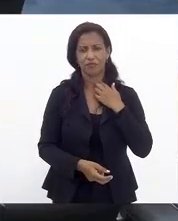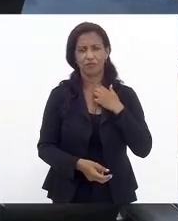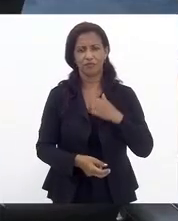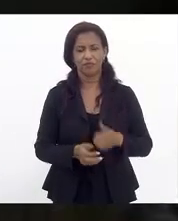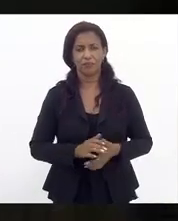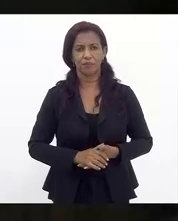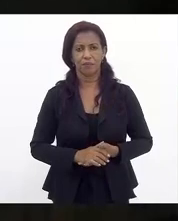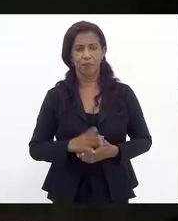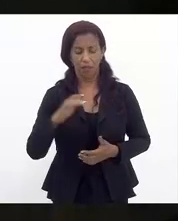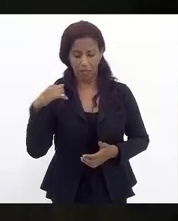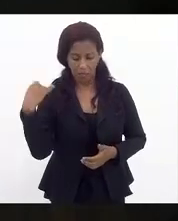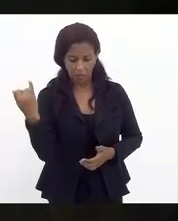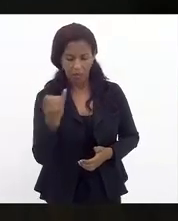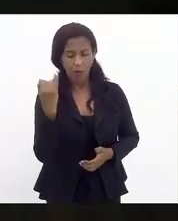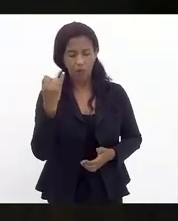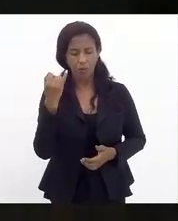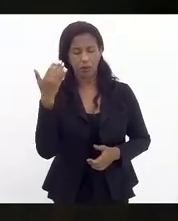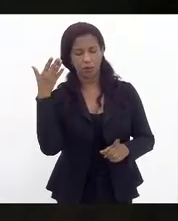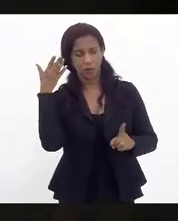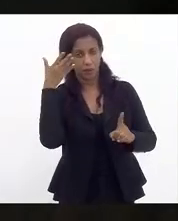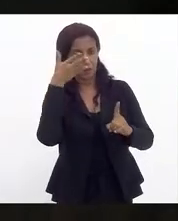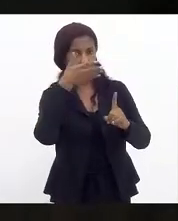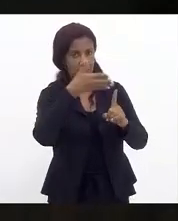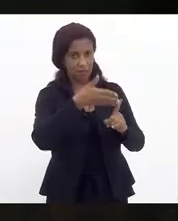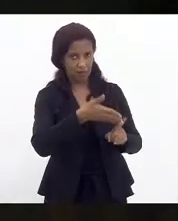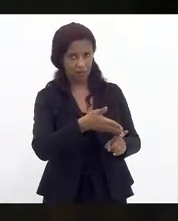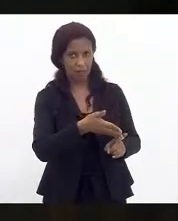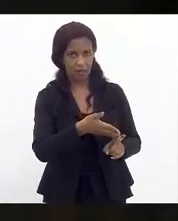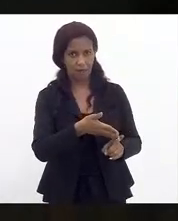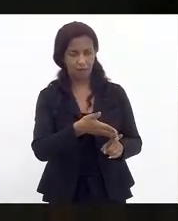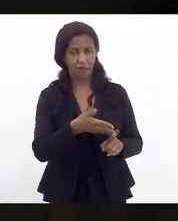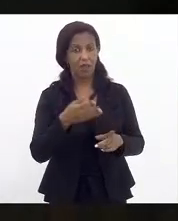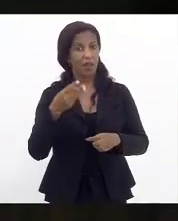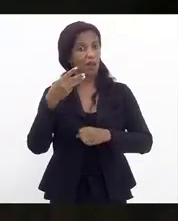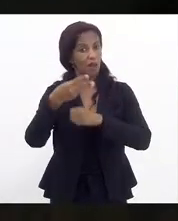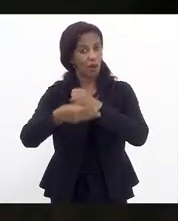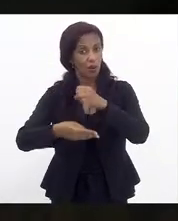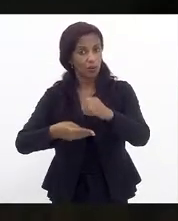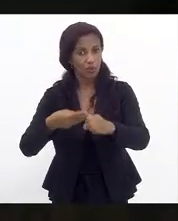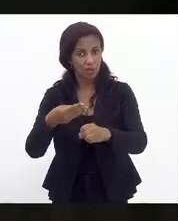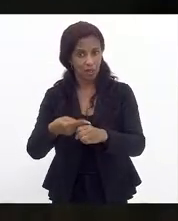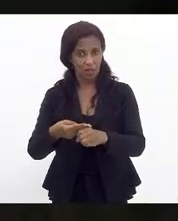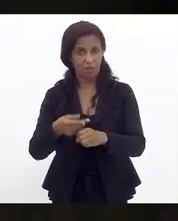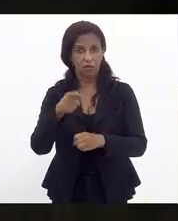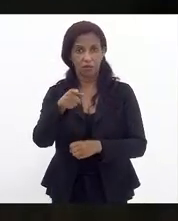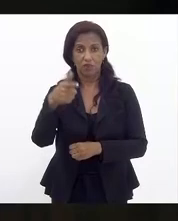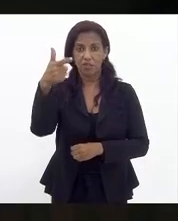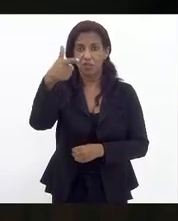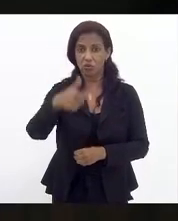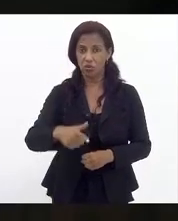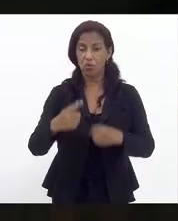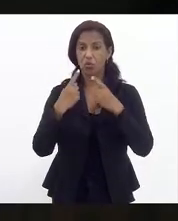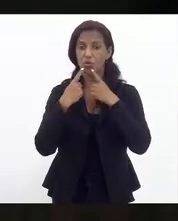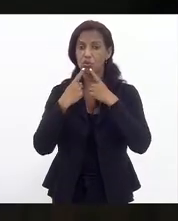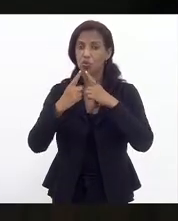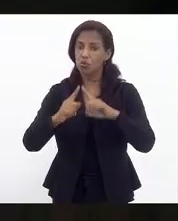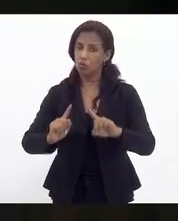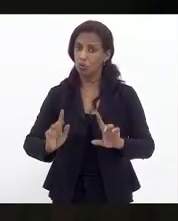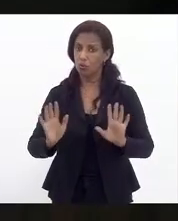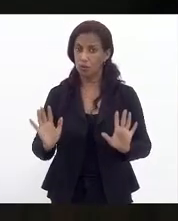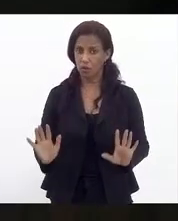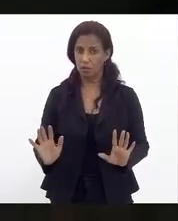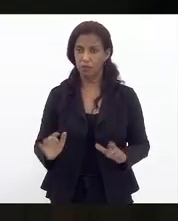é importante a gente se até que estão no triênio o senhor tá fazendo de novo é fazer o discurso sobre a celeridade